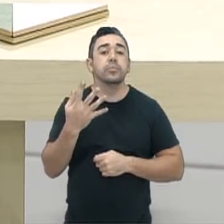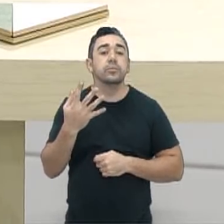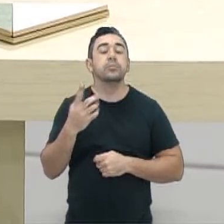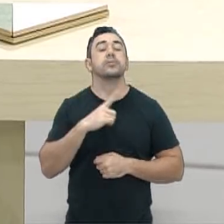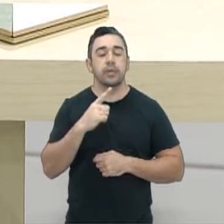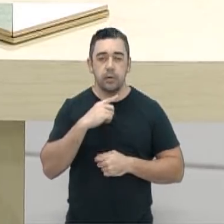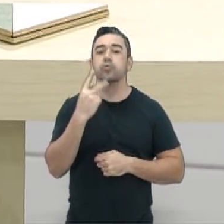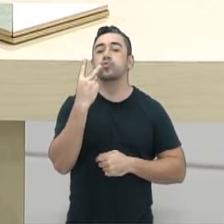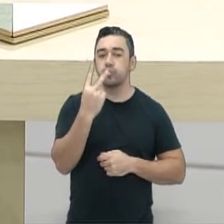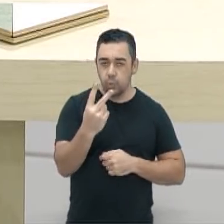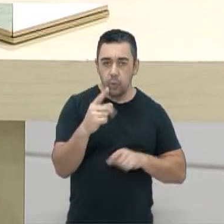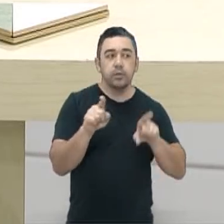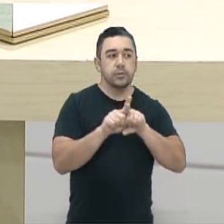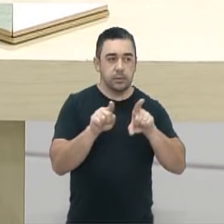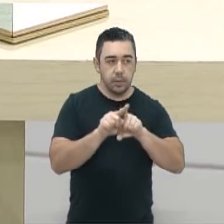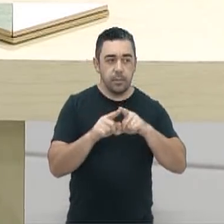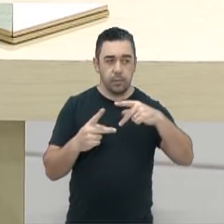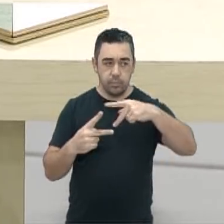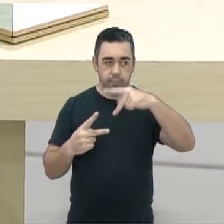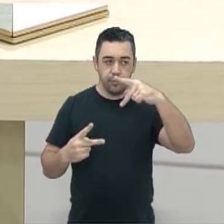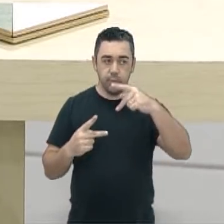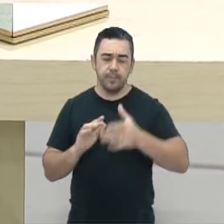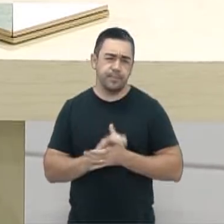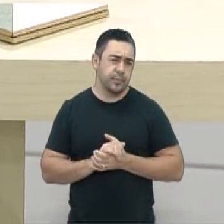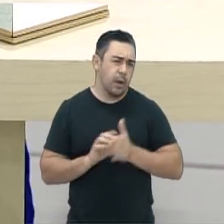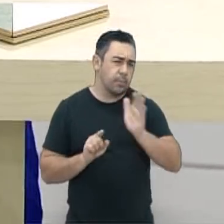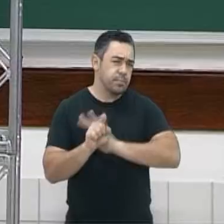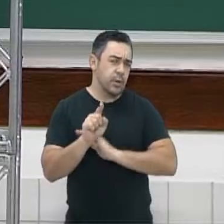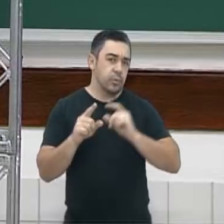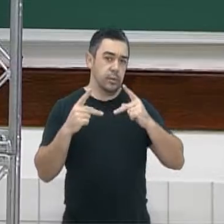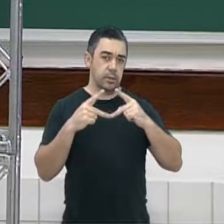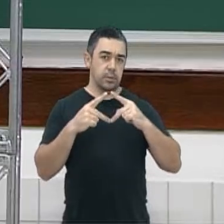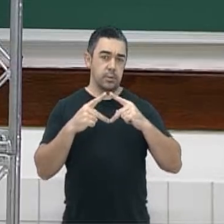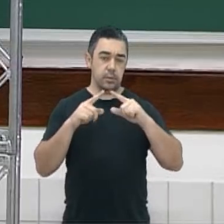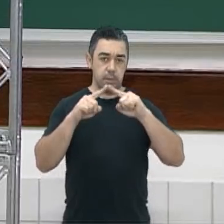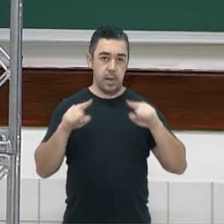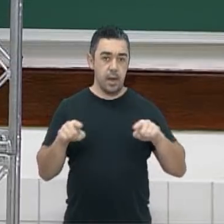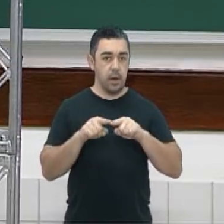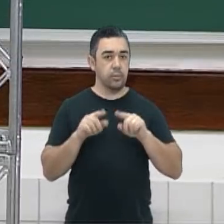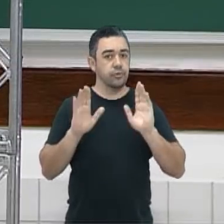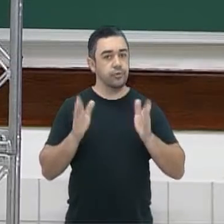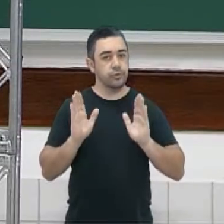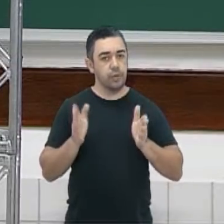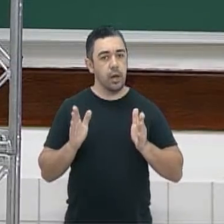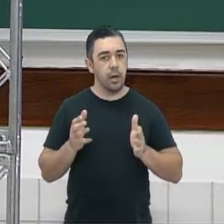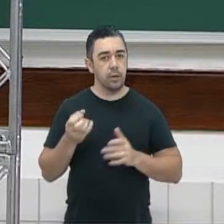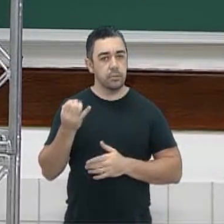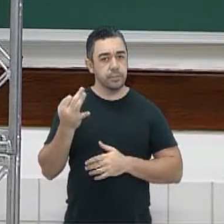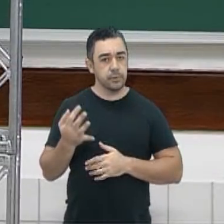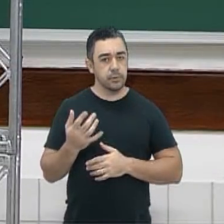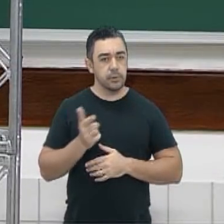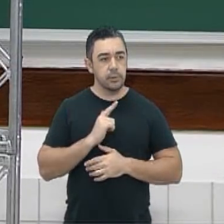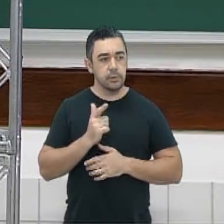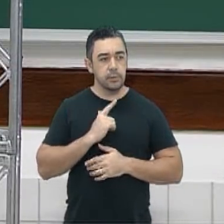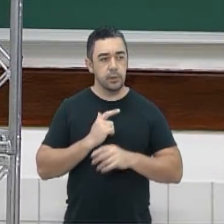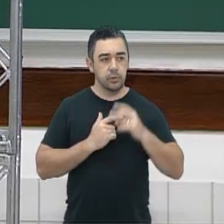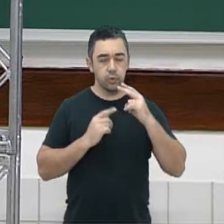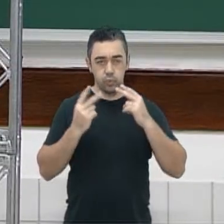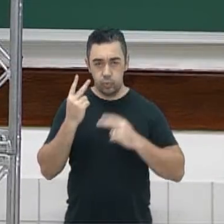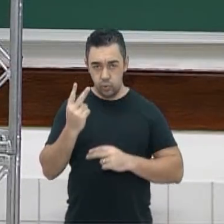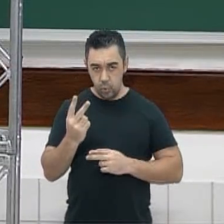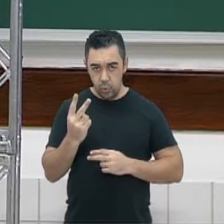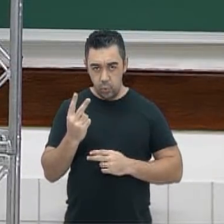também. Ah, e do triângulo maior? Bom, já está dado a dica aqui, né? Ó, se a gente juntar